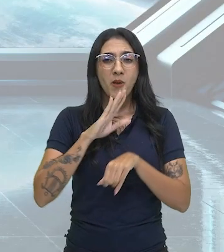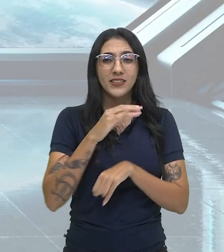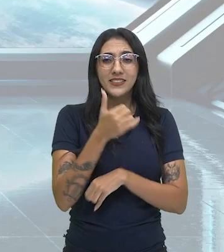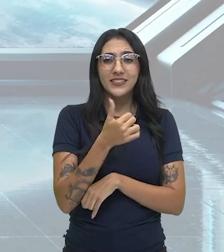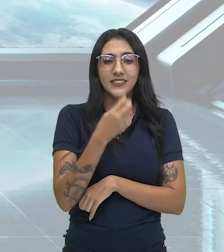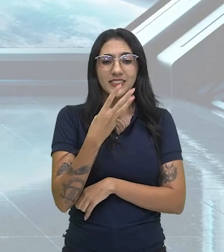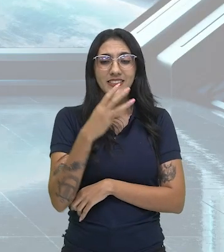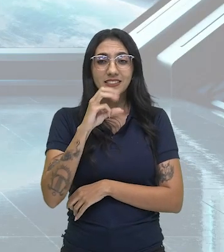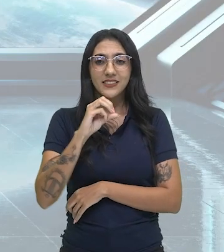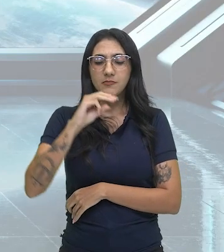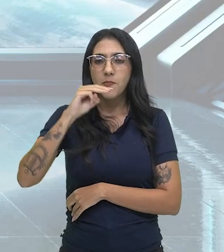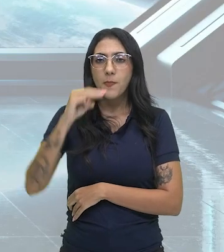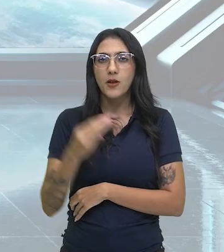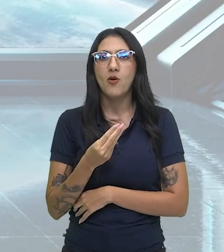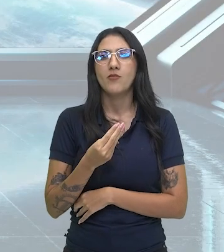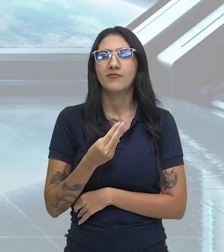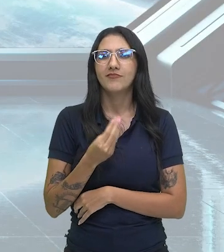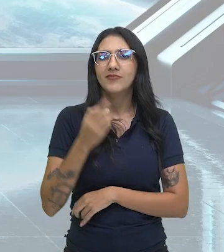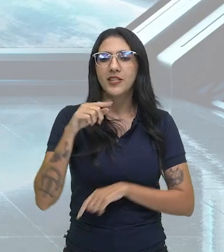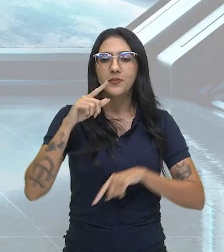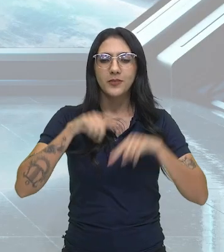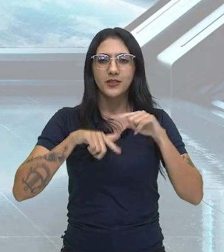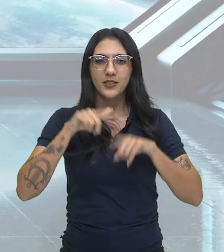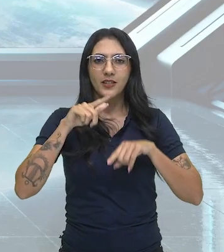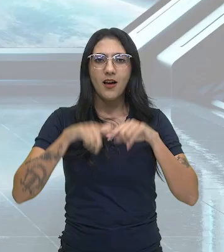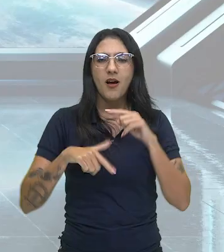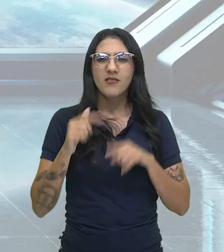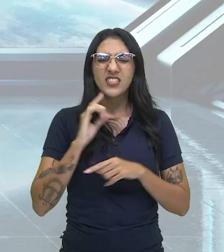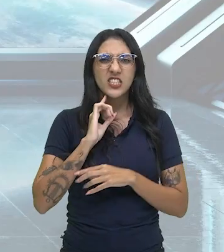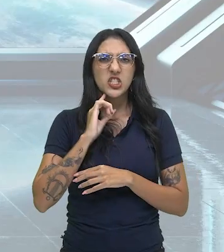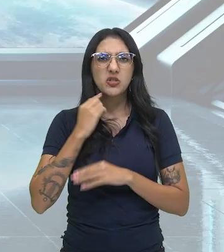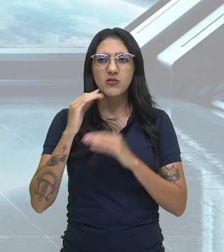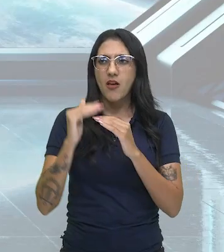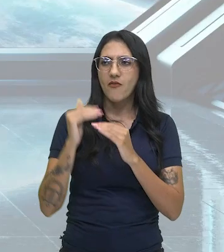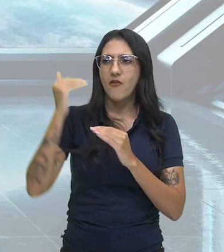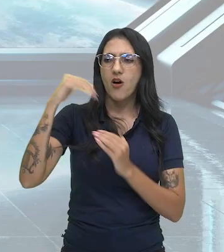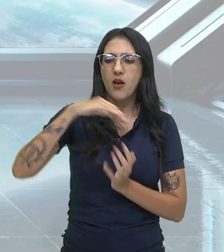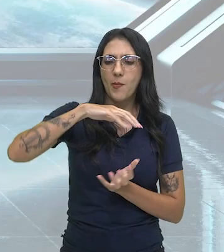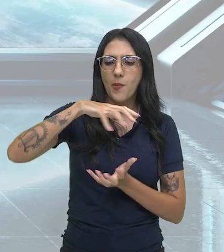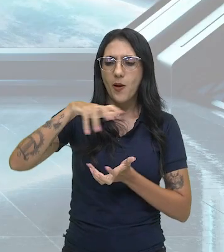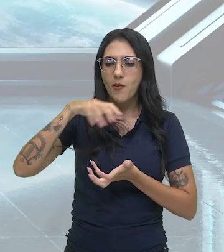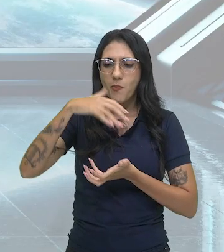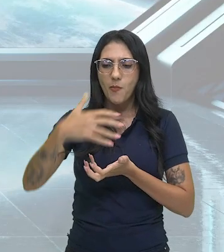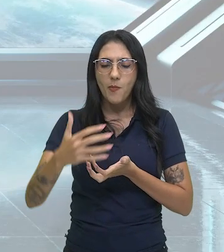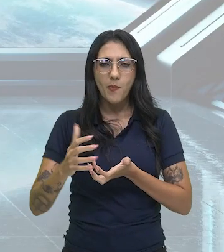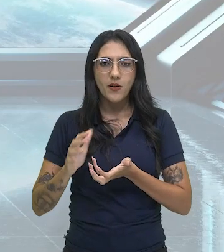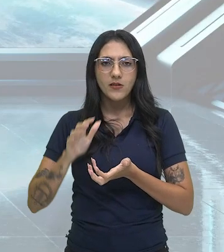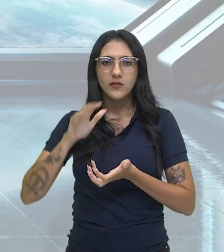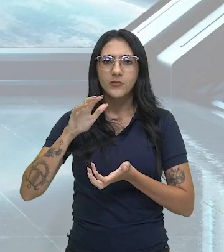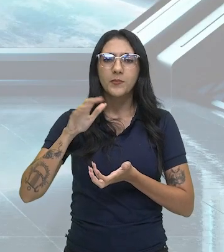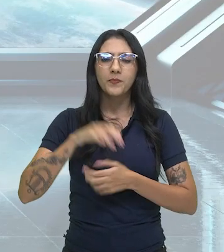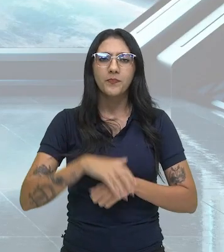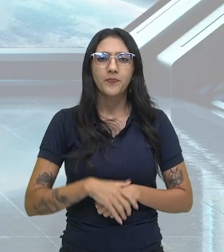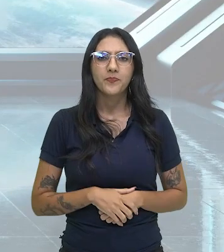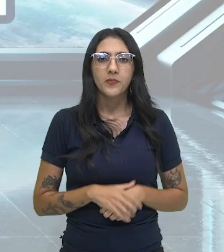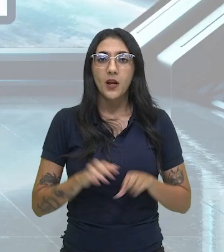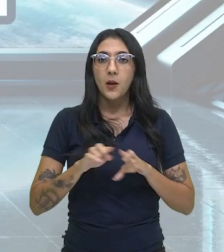130 milhões de objetos poluindo a órbita terrestre. Destes,